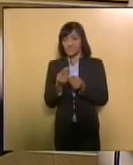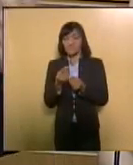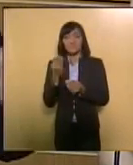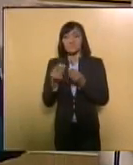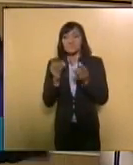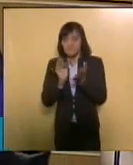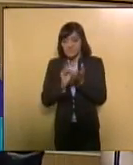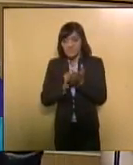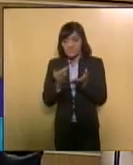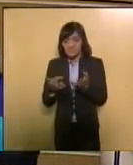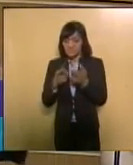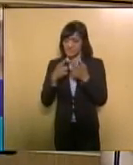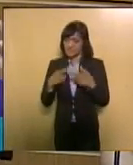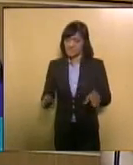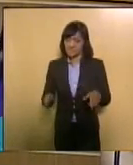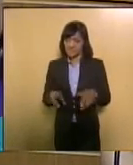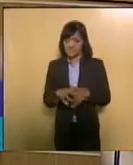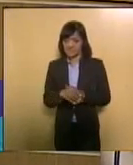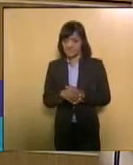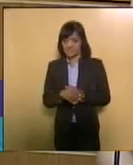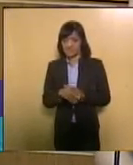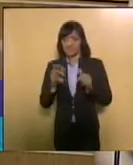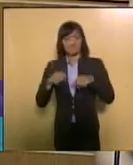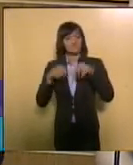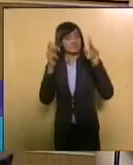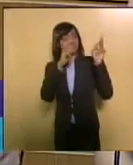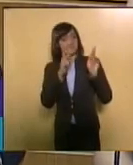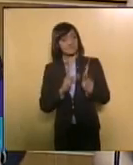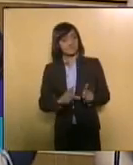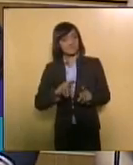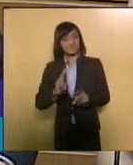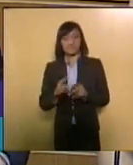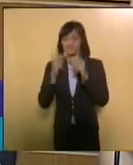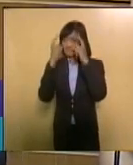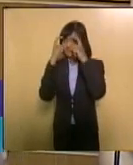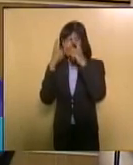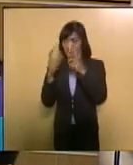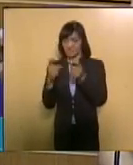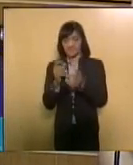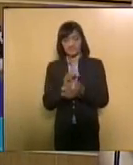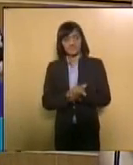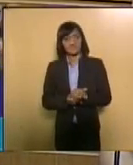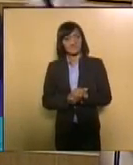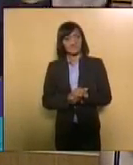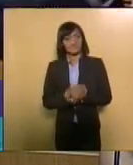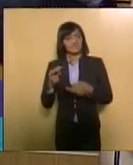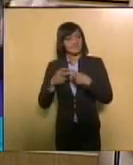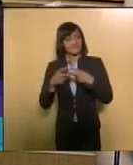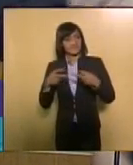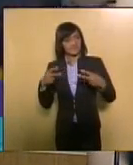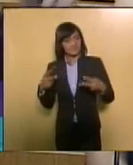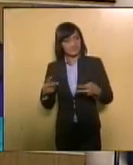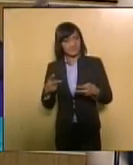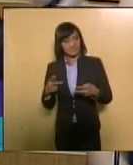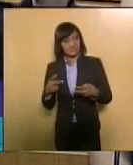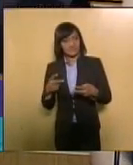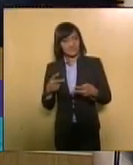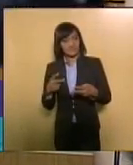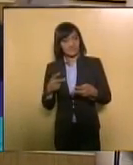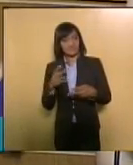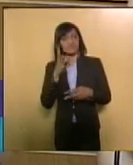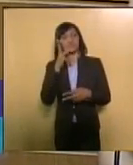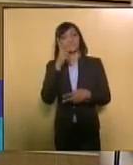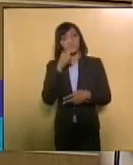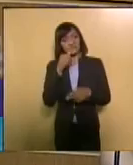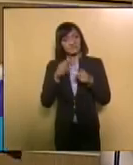conflitos sejam resolvidos na base da Paz não da violência eh as coisas não terminam andando muito pouco pra frente nos